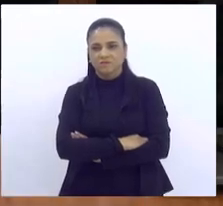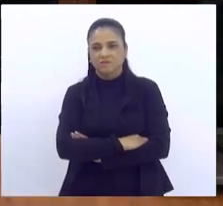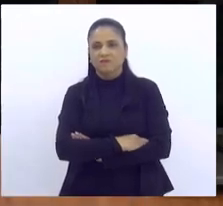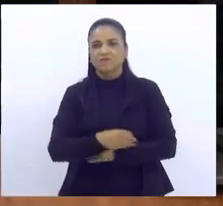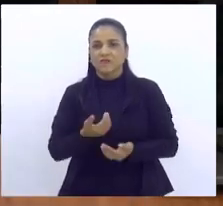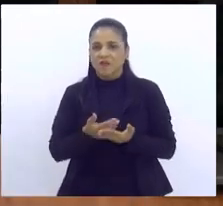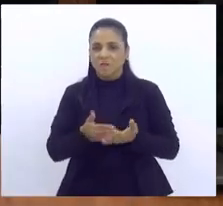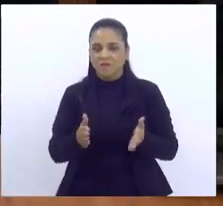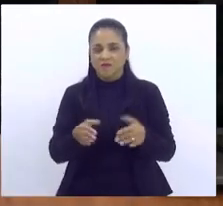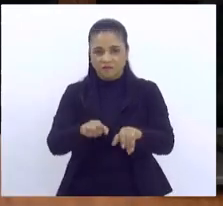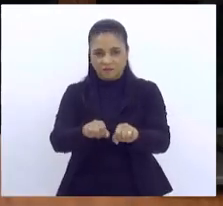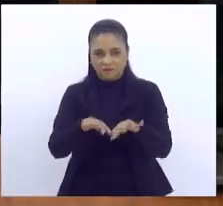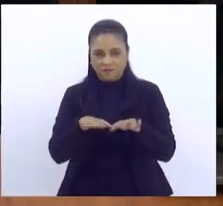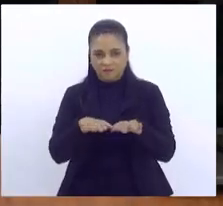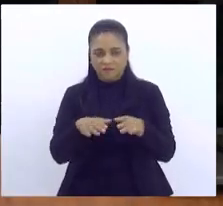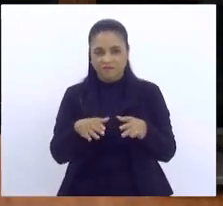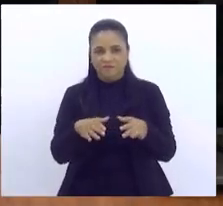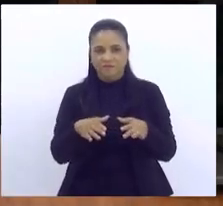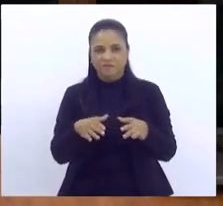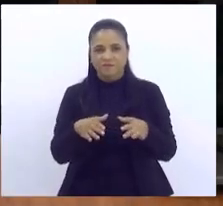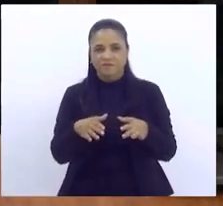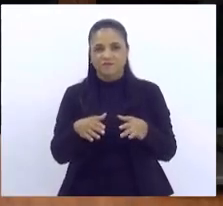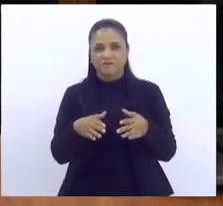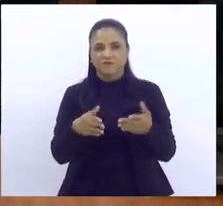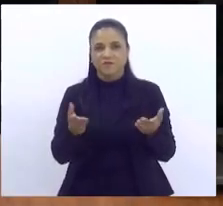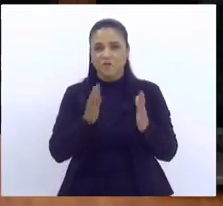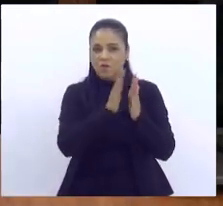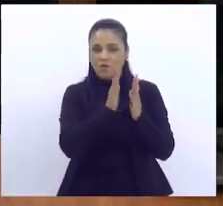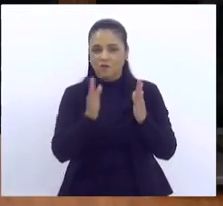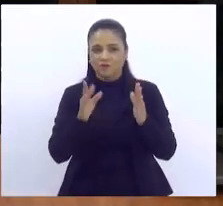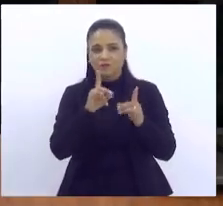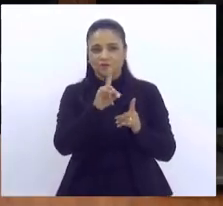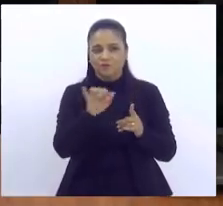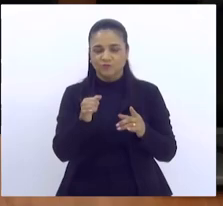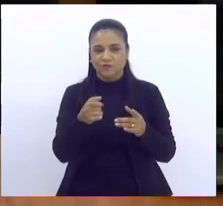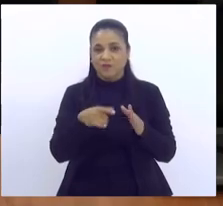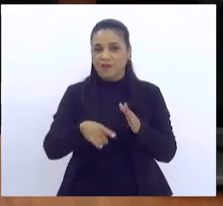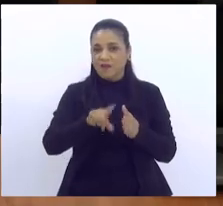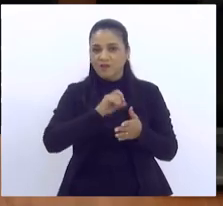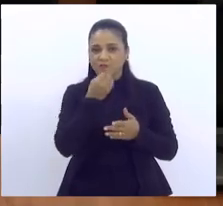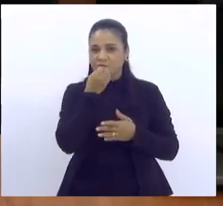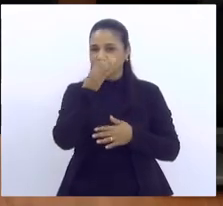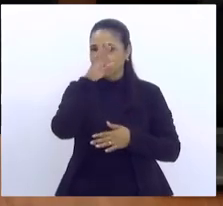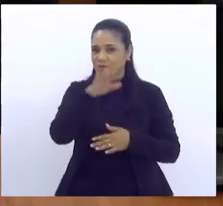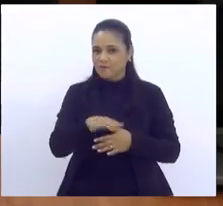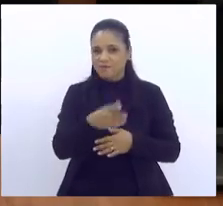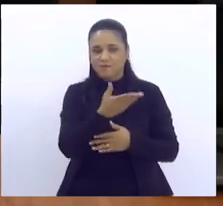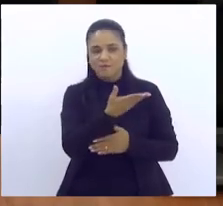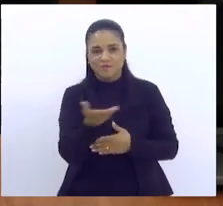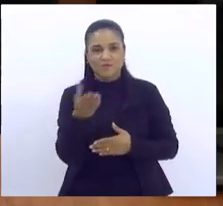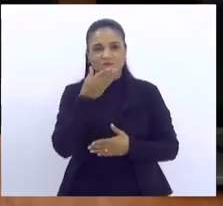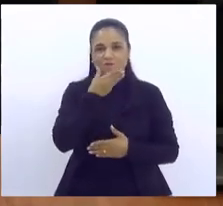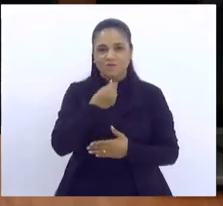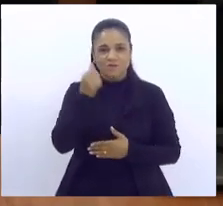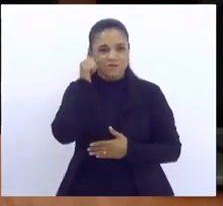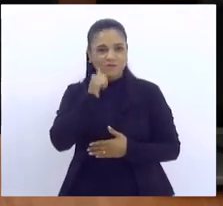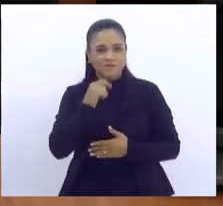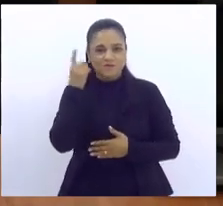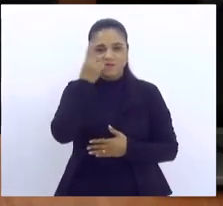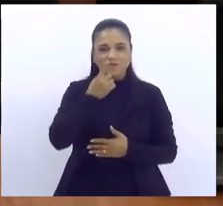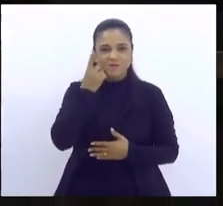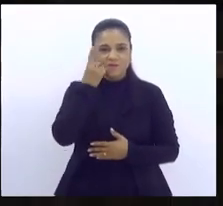Está reaberta a sessão, passa-se a ordem do dia. Antes, porém, boa tarde, senhoras e senhores